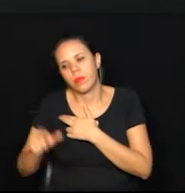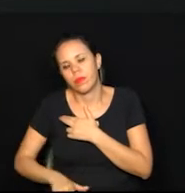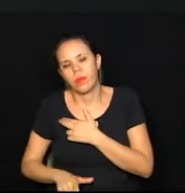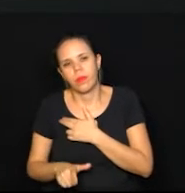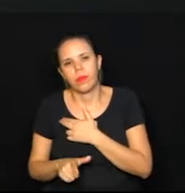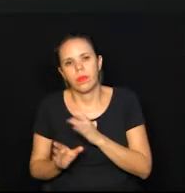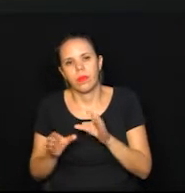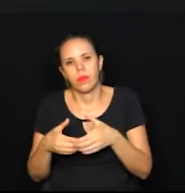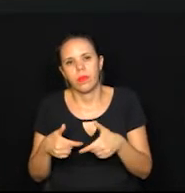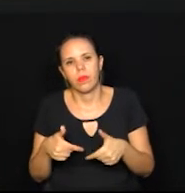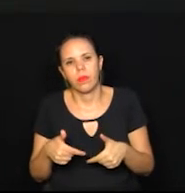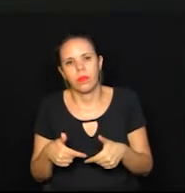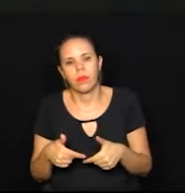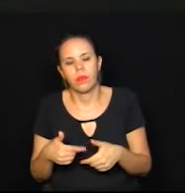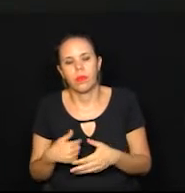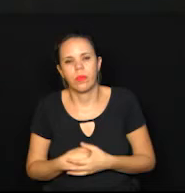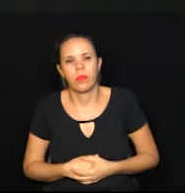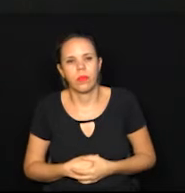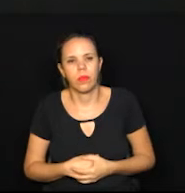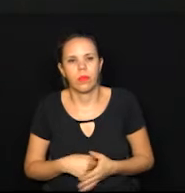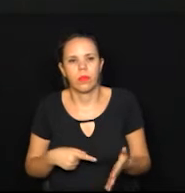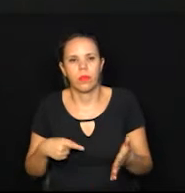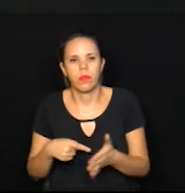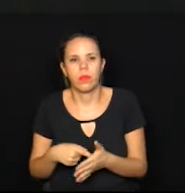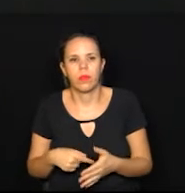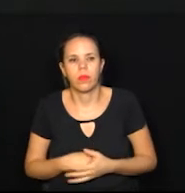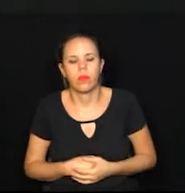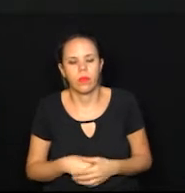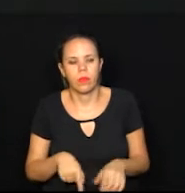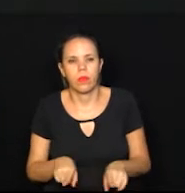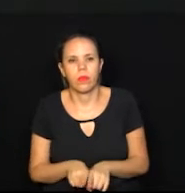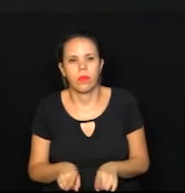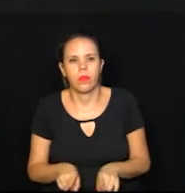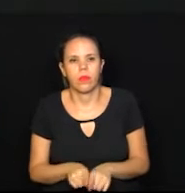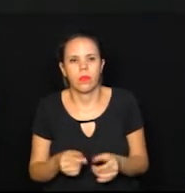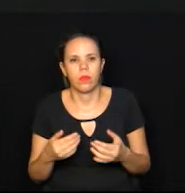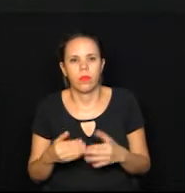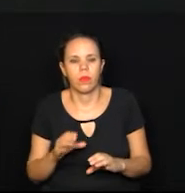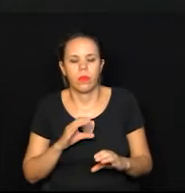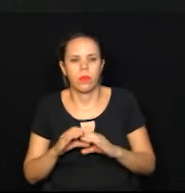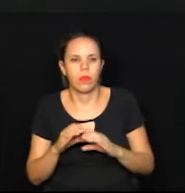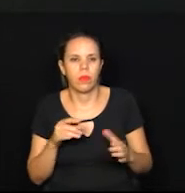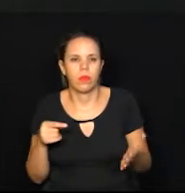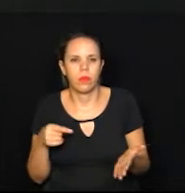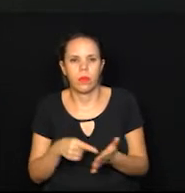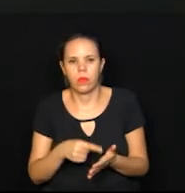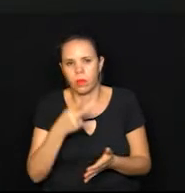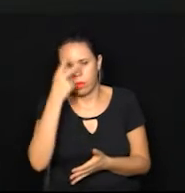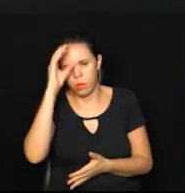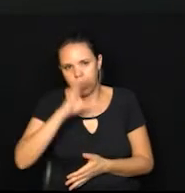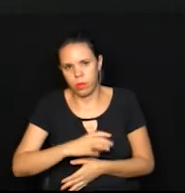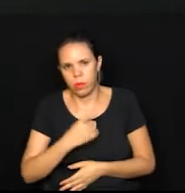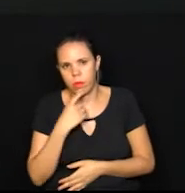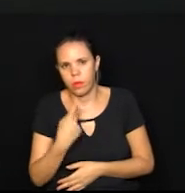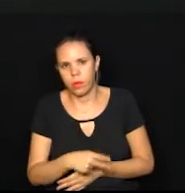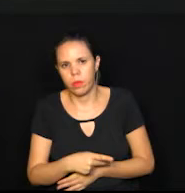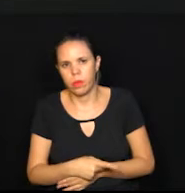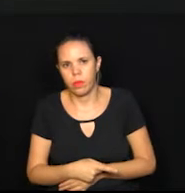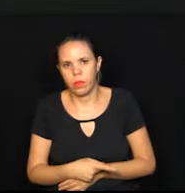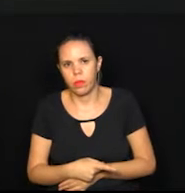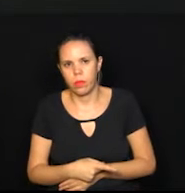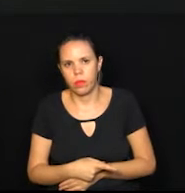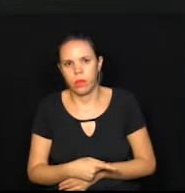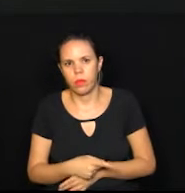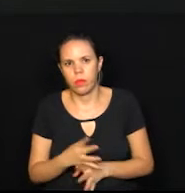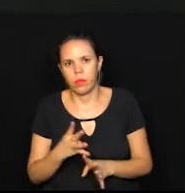uma comissão que vai apurar essas denúncias e também abrindo um canal de denúncia para o cidadão campineiro que está lá na